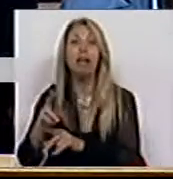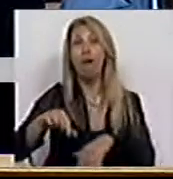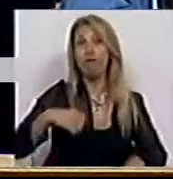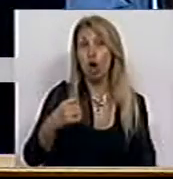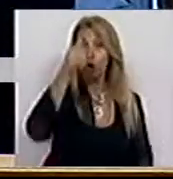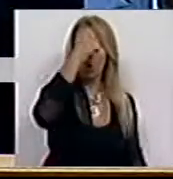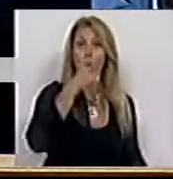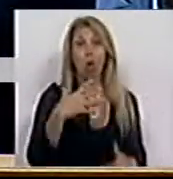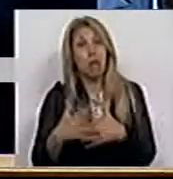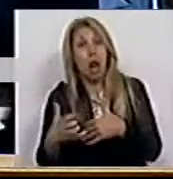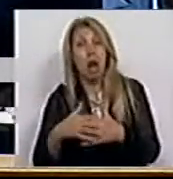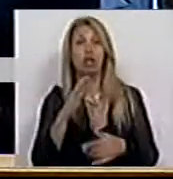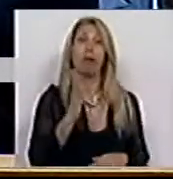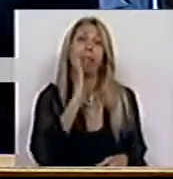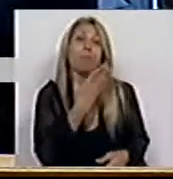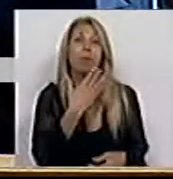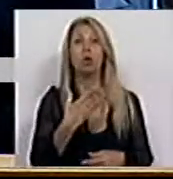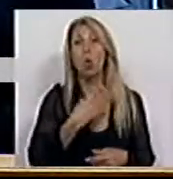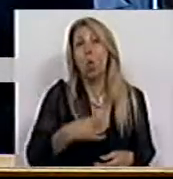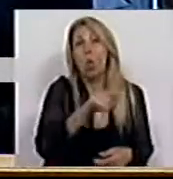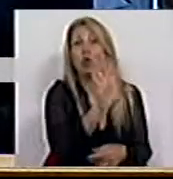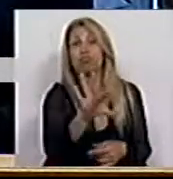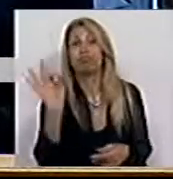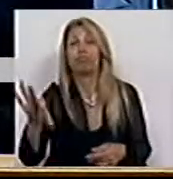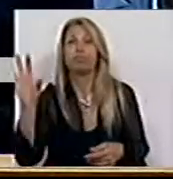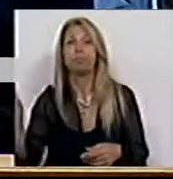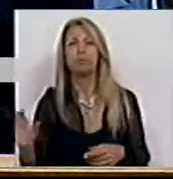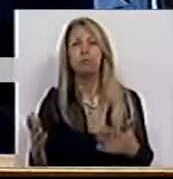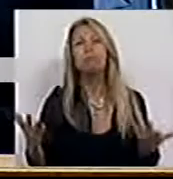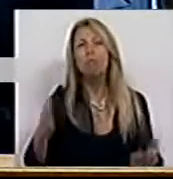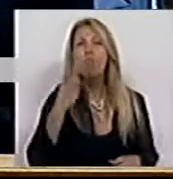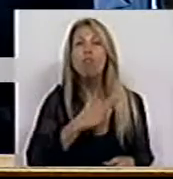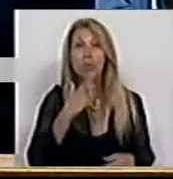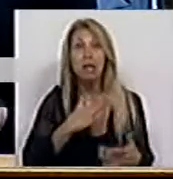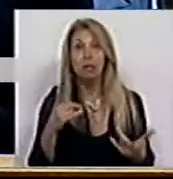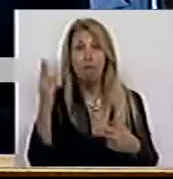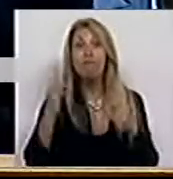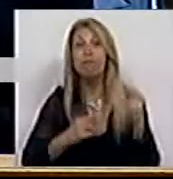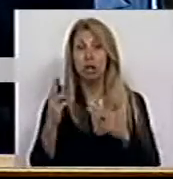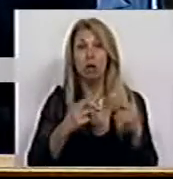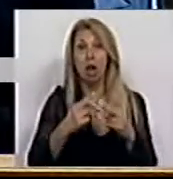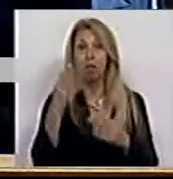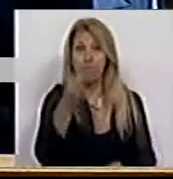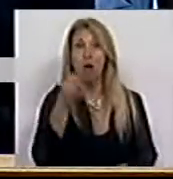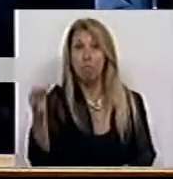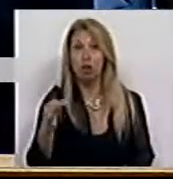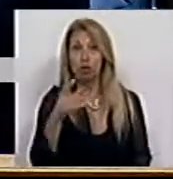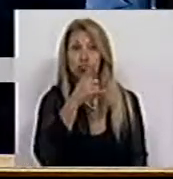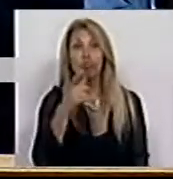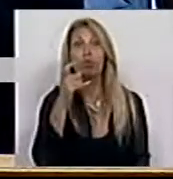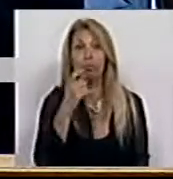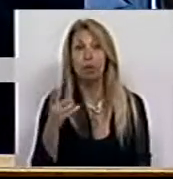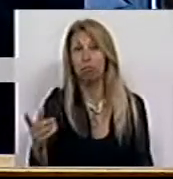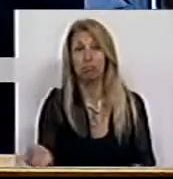para todos os gostos. A moderação fiscal prometida pela mão de Paulo Portas é afinal uma mão dormente e a